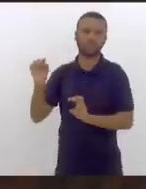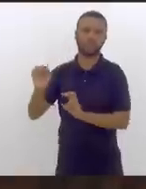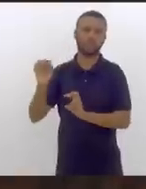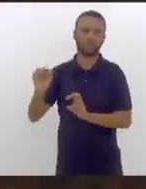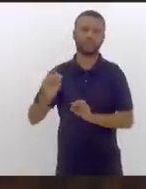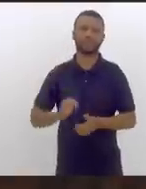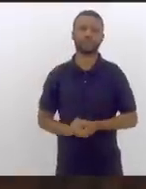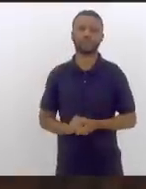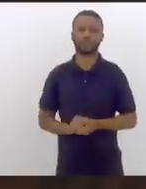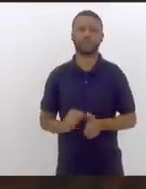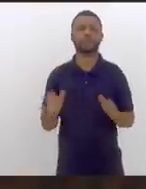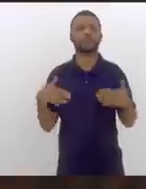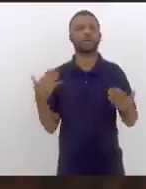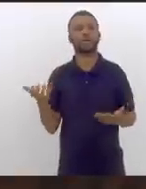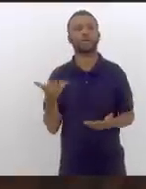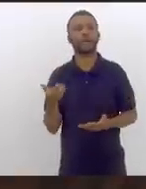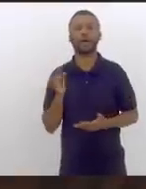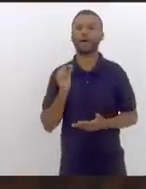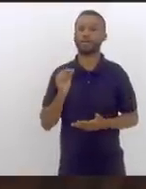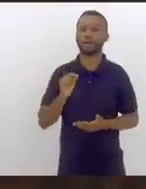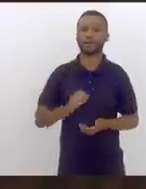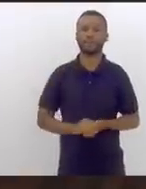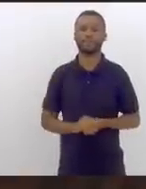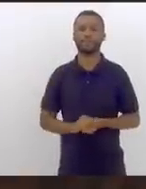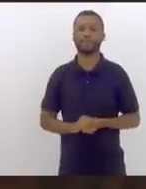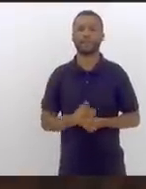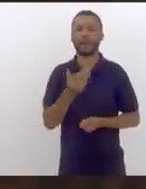então eu quero aqui pedir